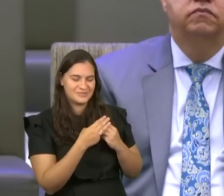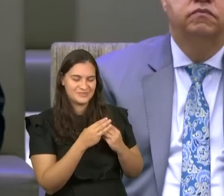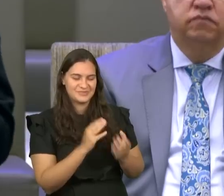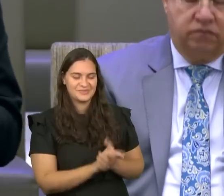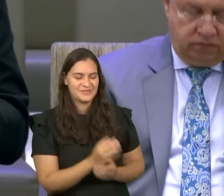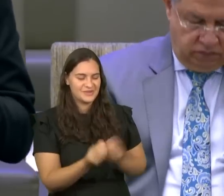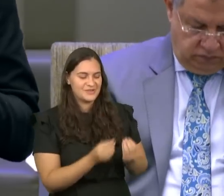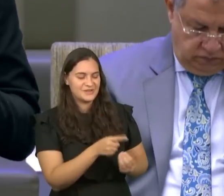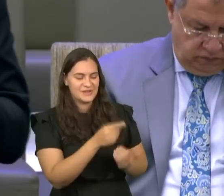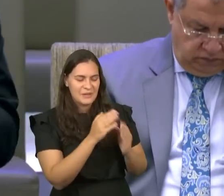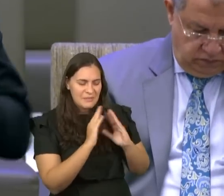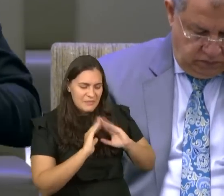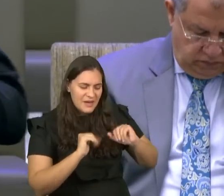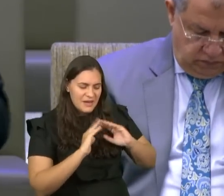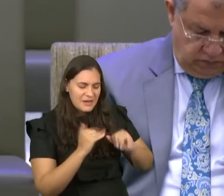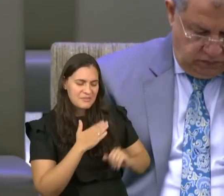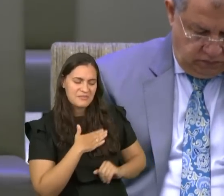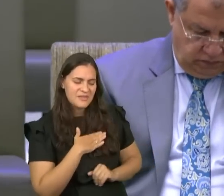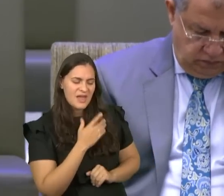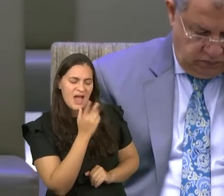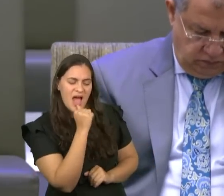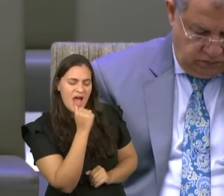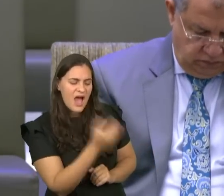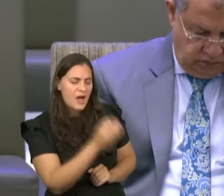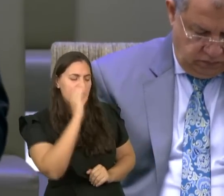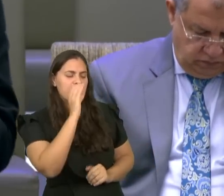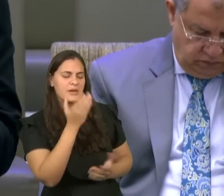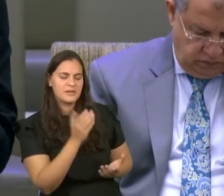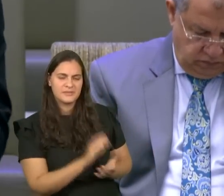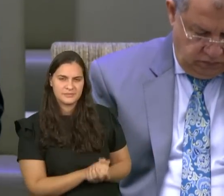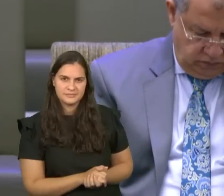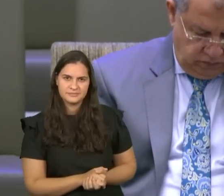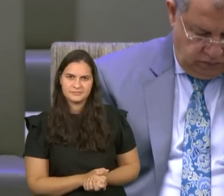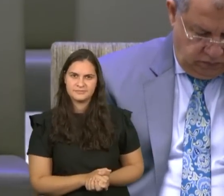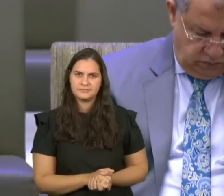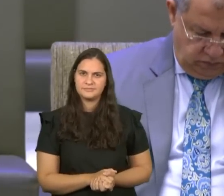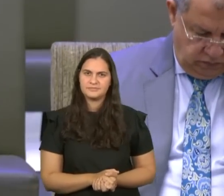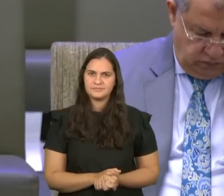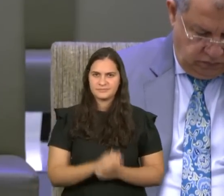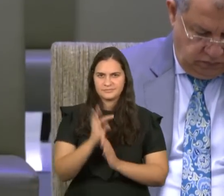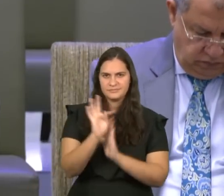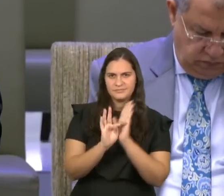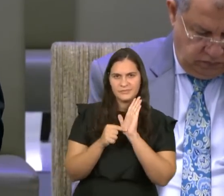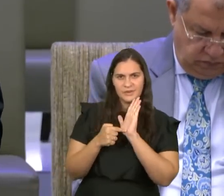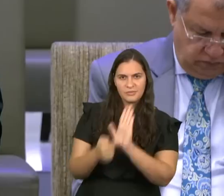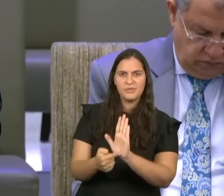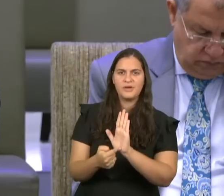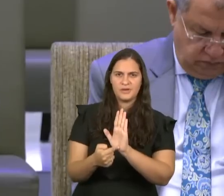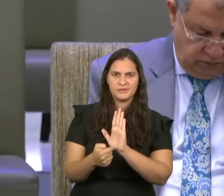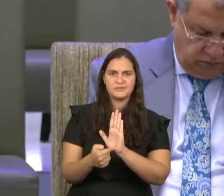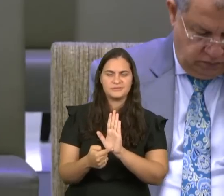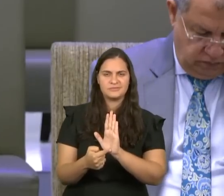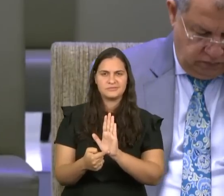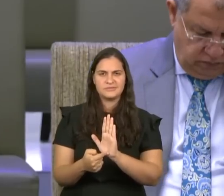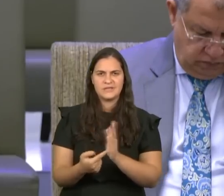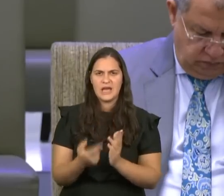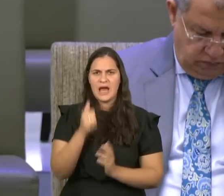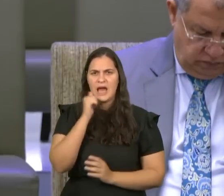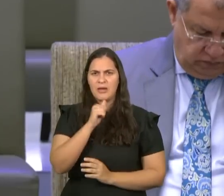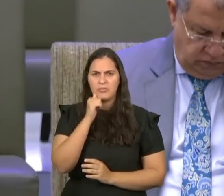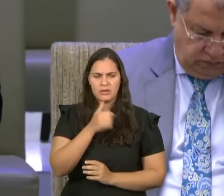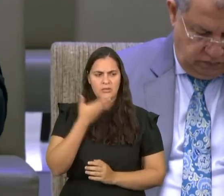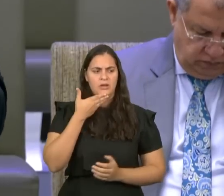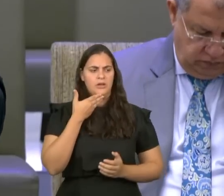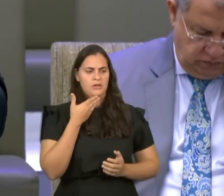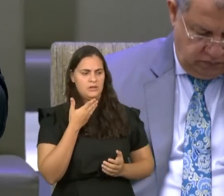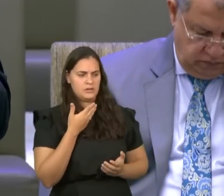beber o texto abre um parêntese para dizer que essa mulher ficou surpresa porque havia uma controvérsia